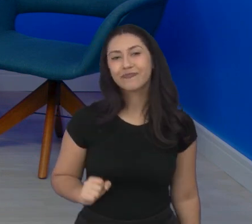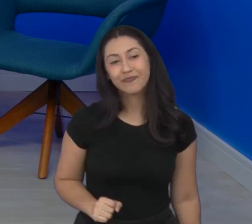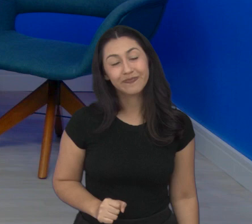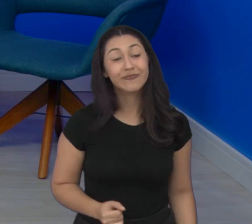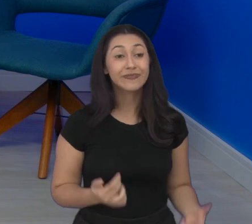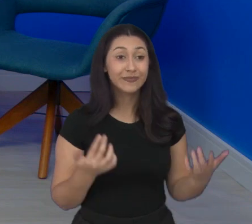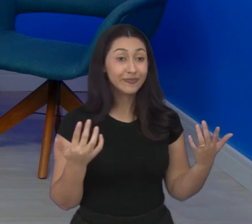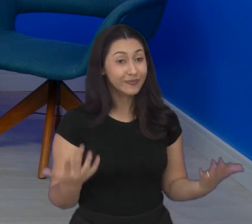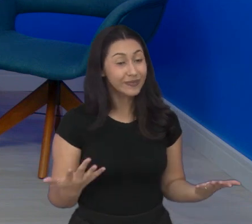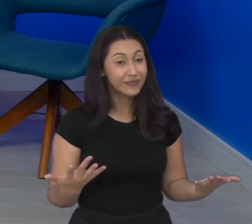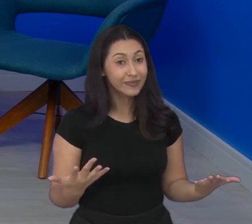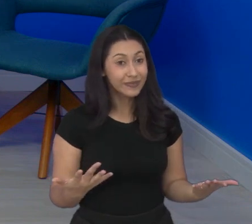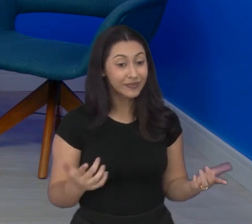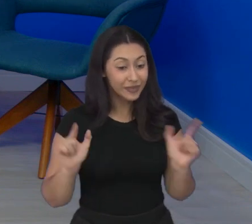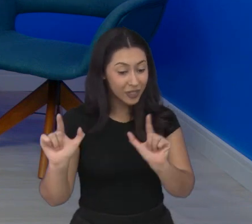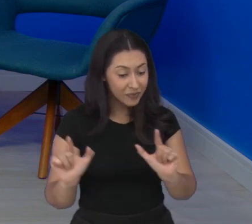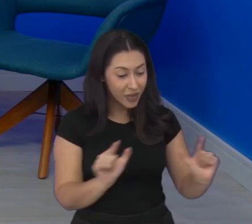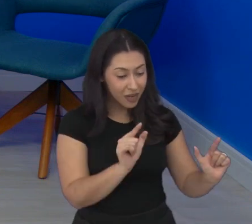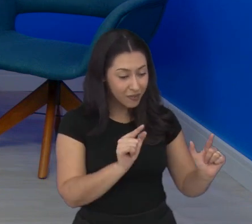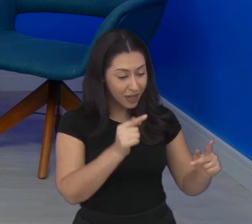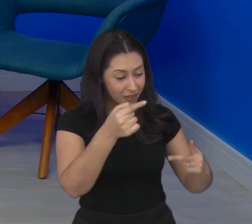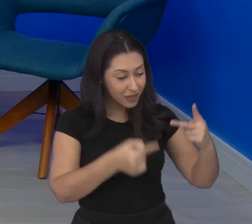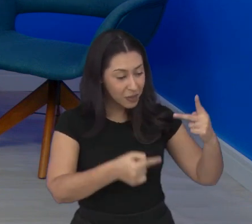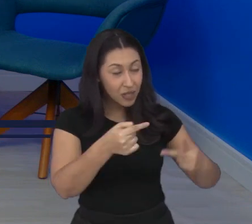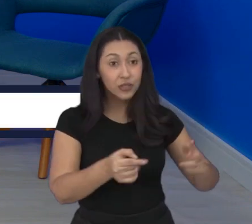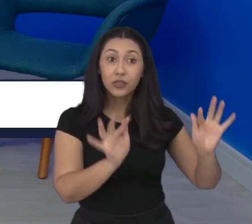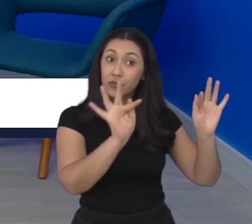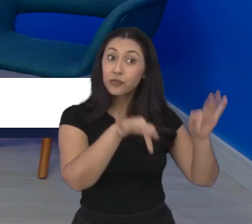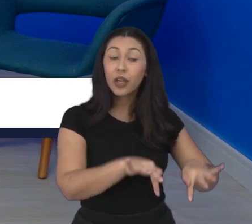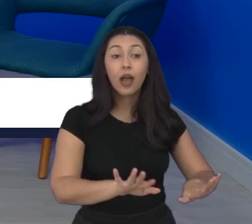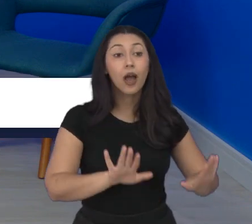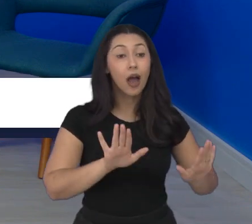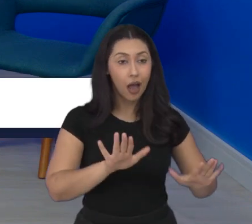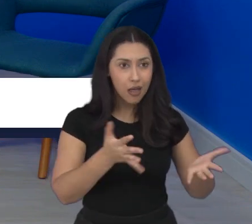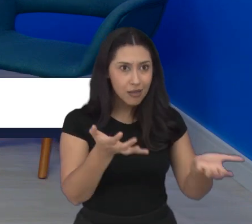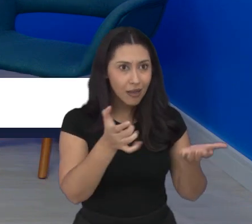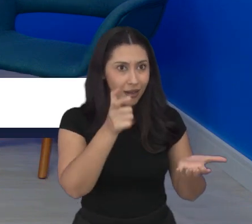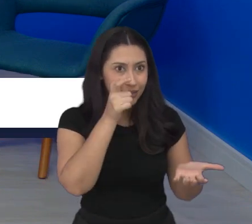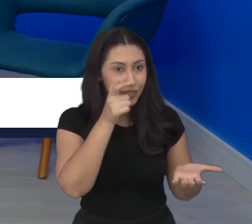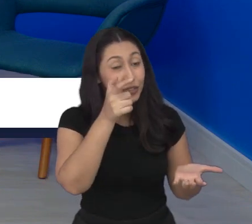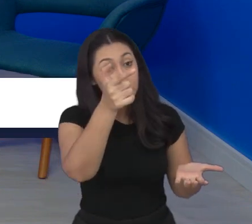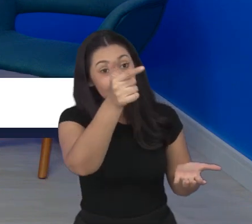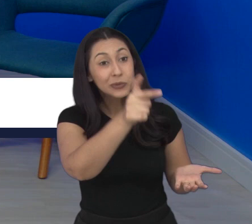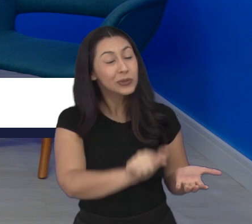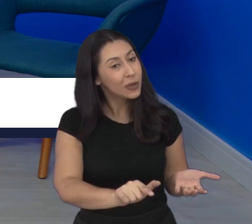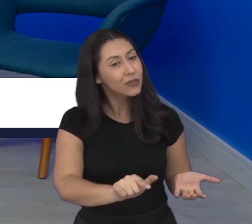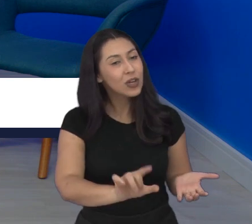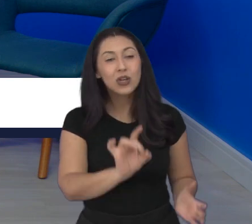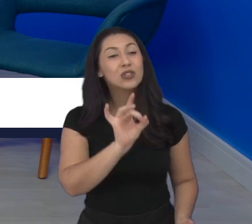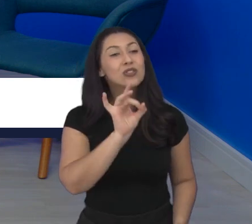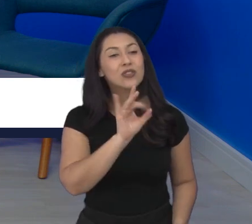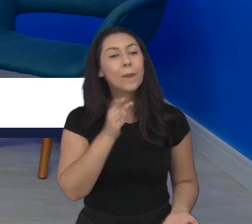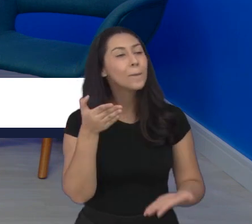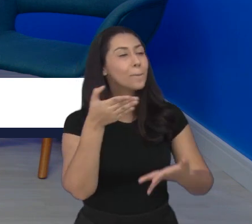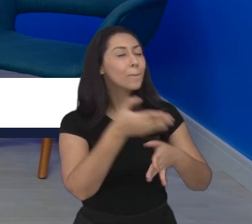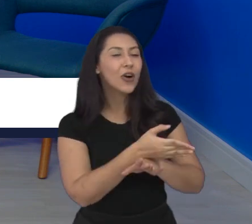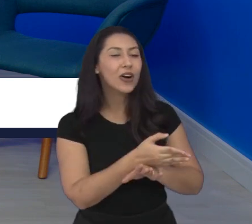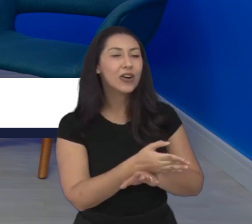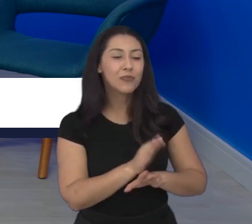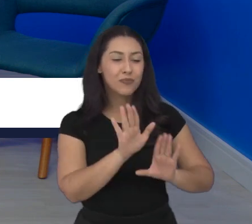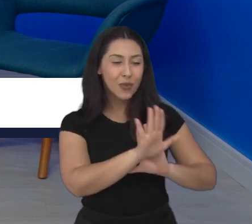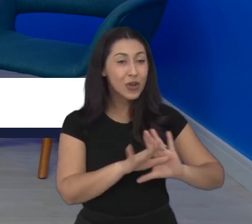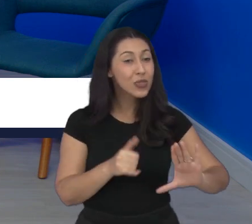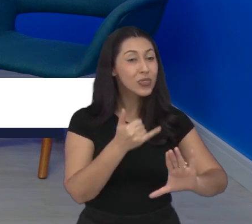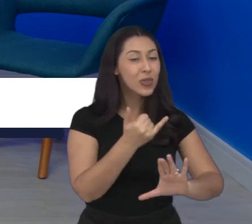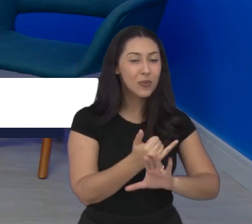né? Exatamente. Bom, gente, termina por aqui o Sobre Política. Olha só, para rever esse e outros programas, é